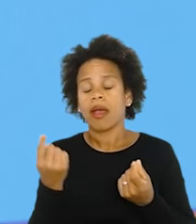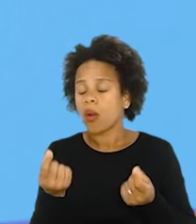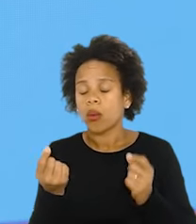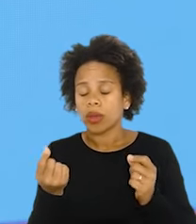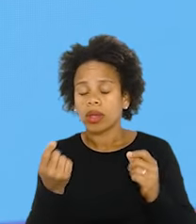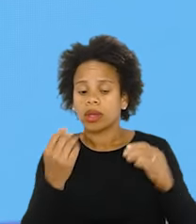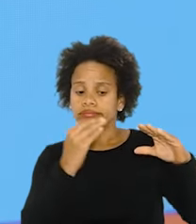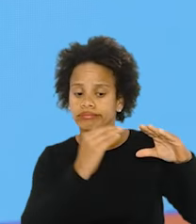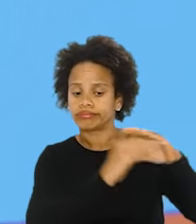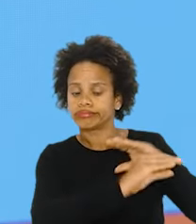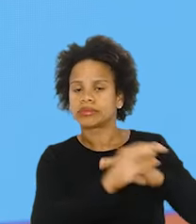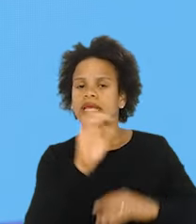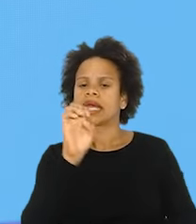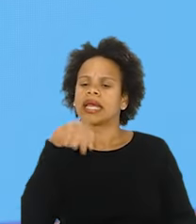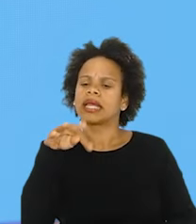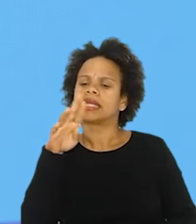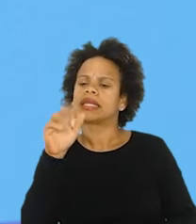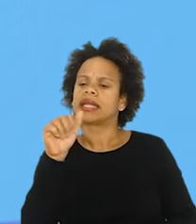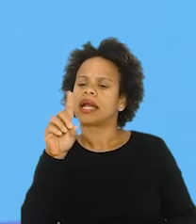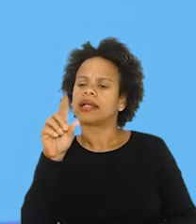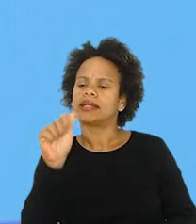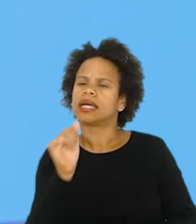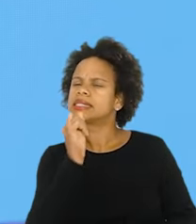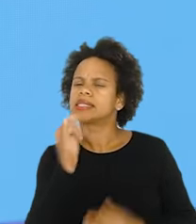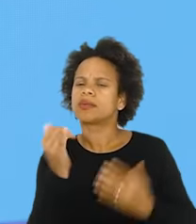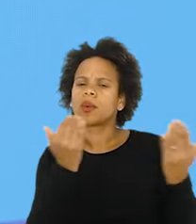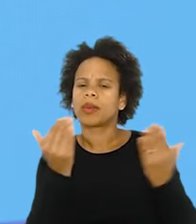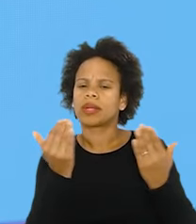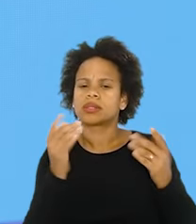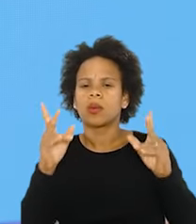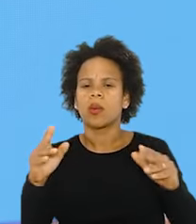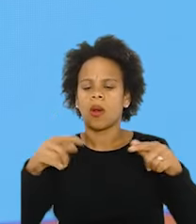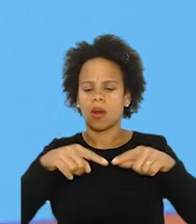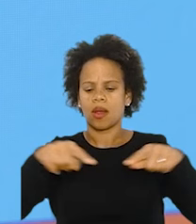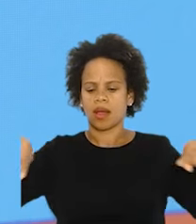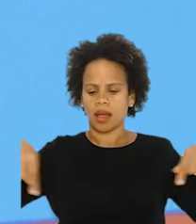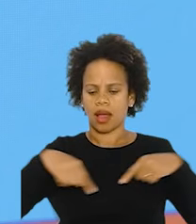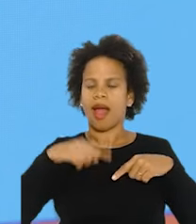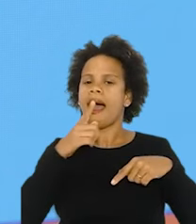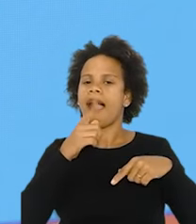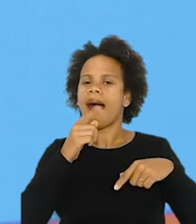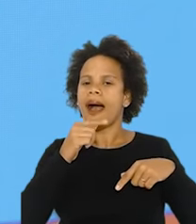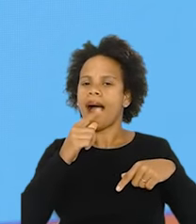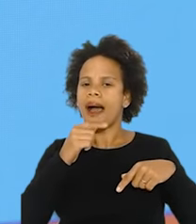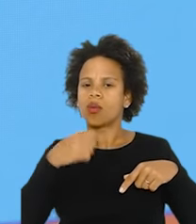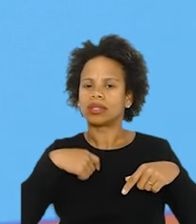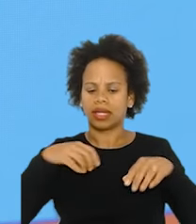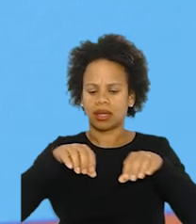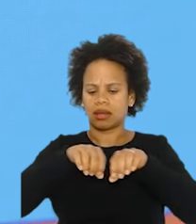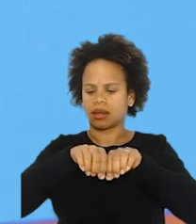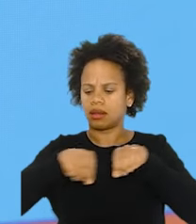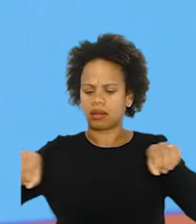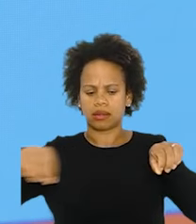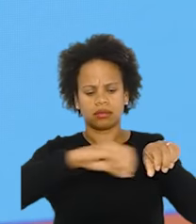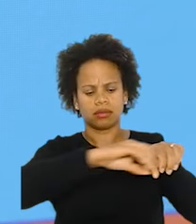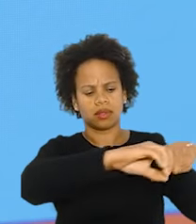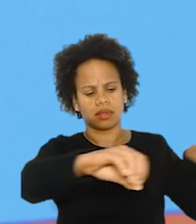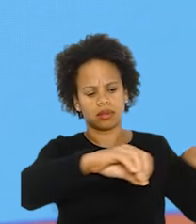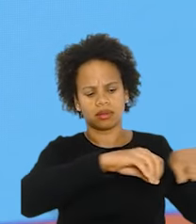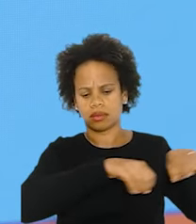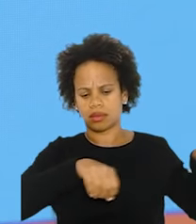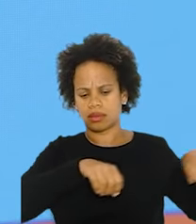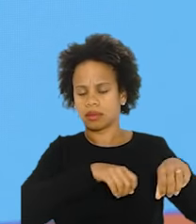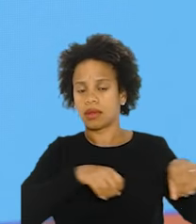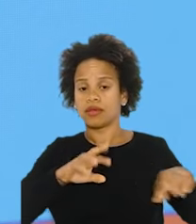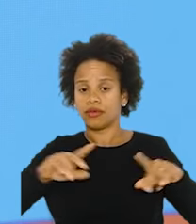Eh pensa comigo se fosse uma caixa d'água por exemplo com vários canos várias várias entradas de água mas tudo vão lá para dentro da caixa